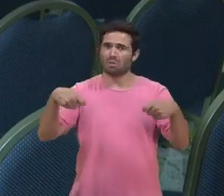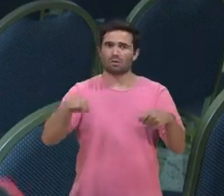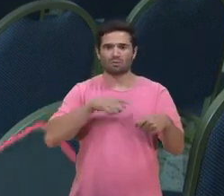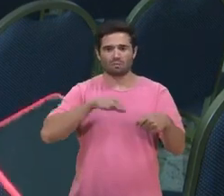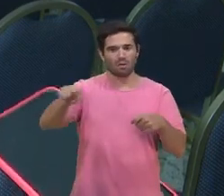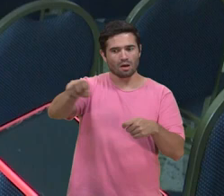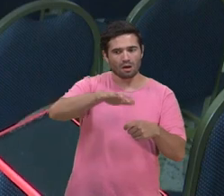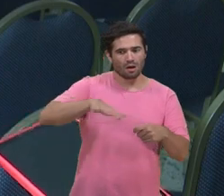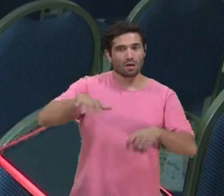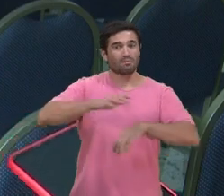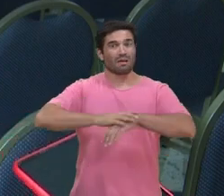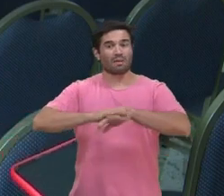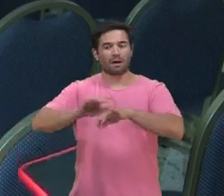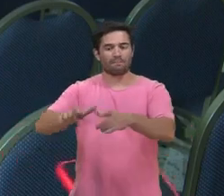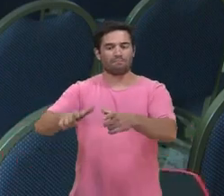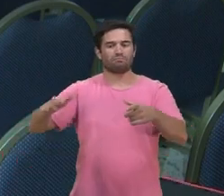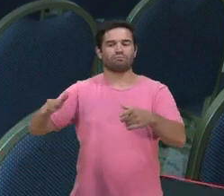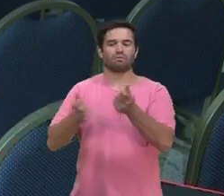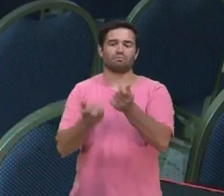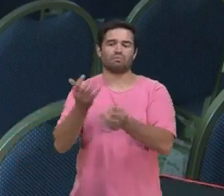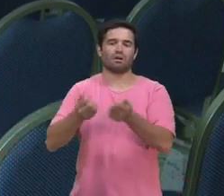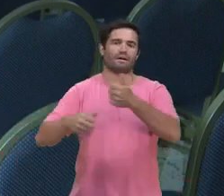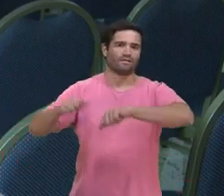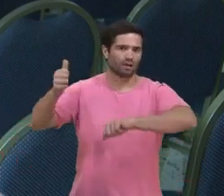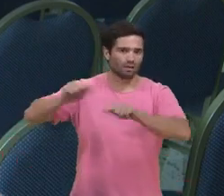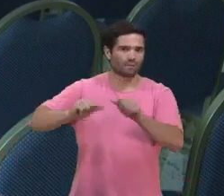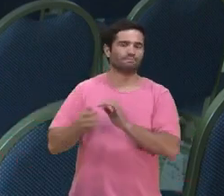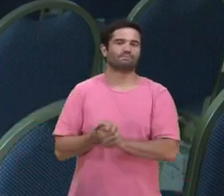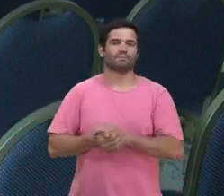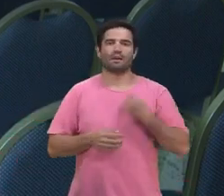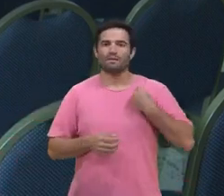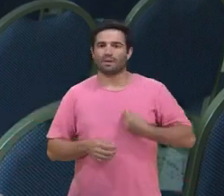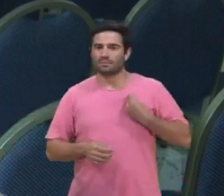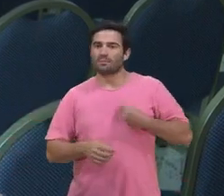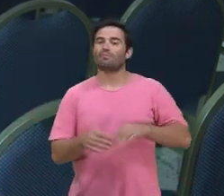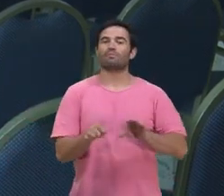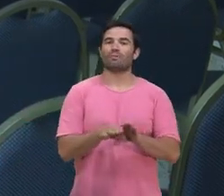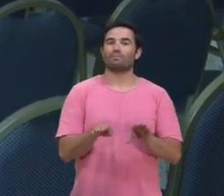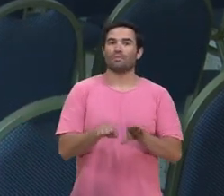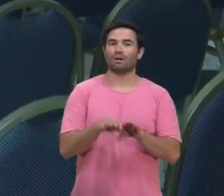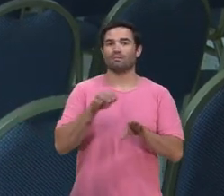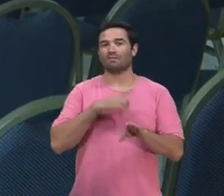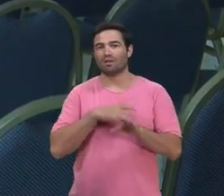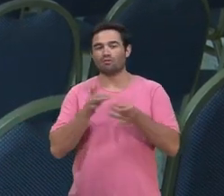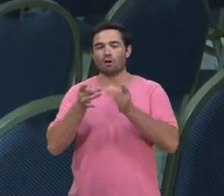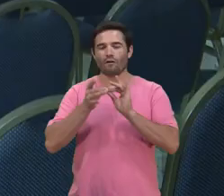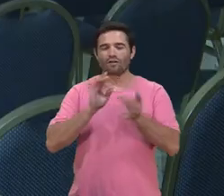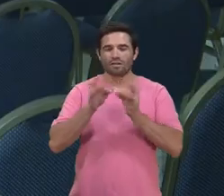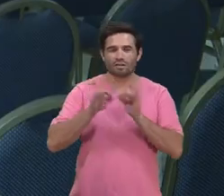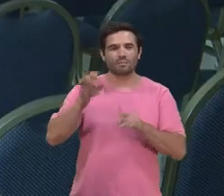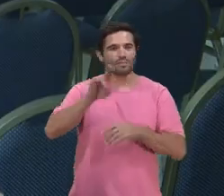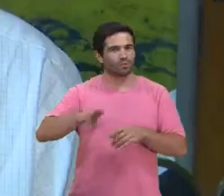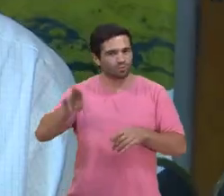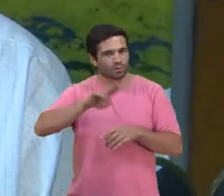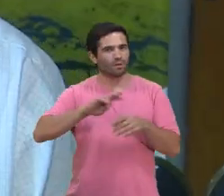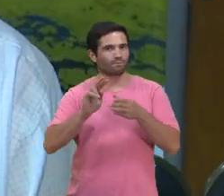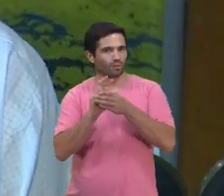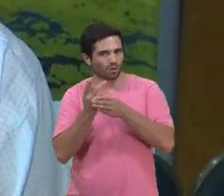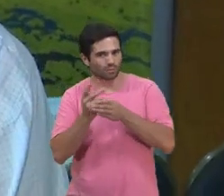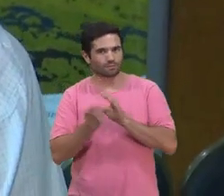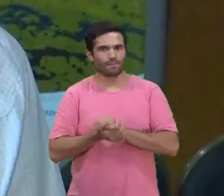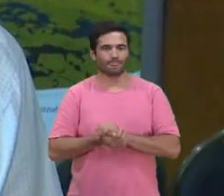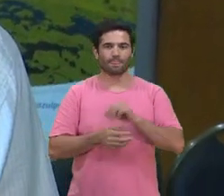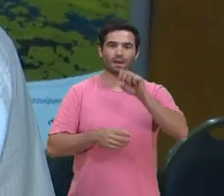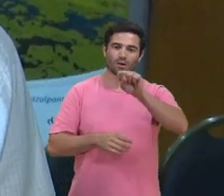gente queimasse uma área maior para fazer avaliação. Participamos também nos workshops para definição dos parâmetros para uso dos programas, né? O